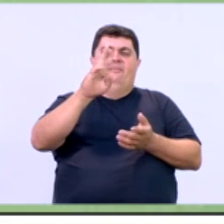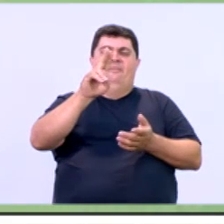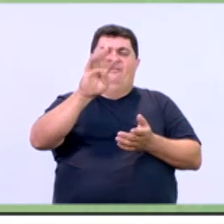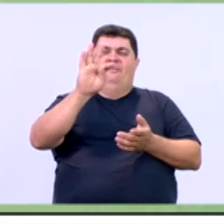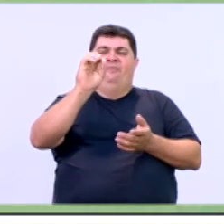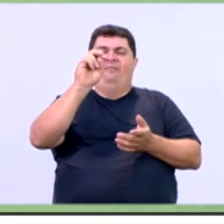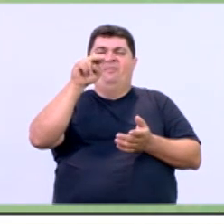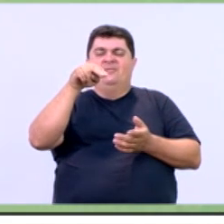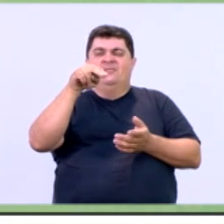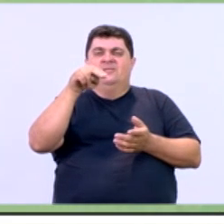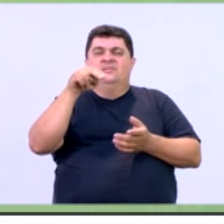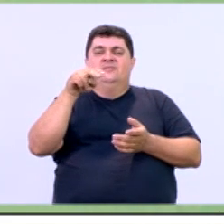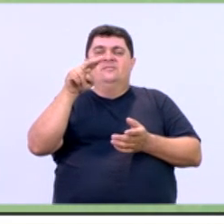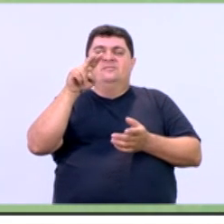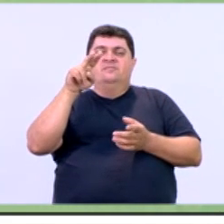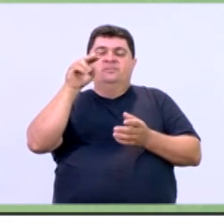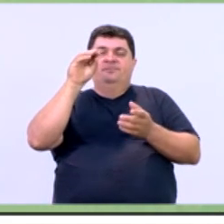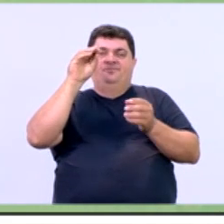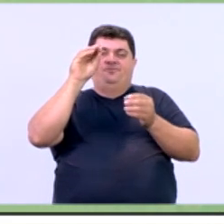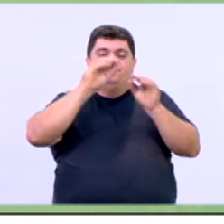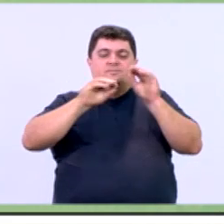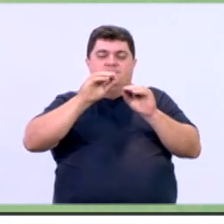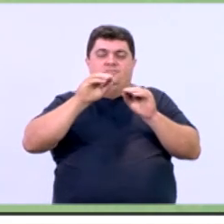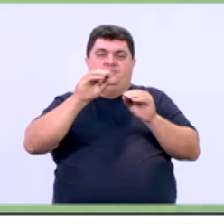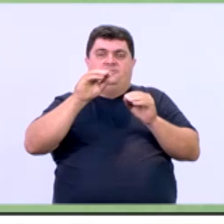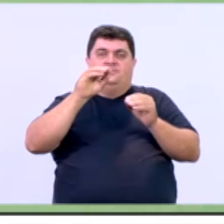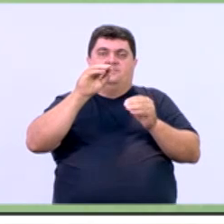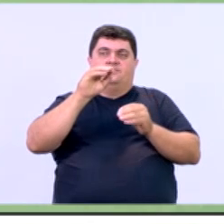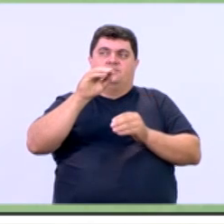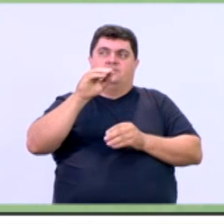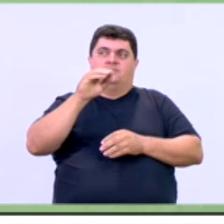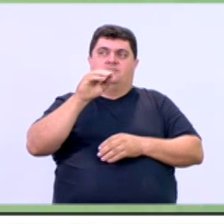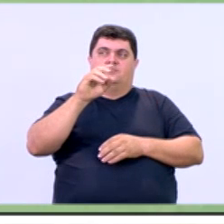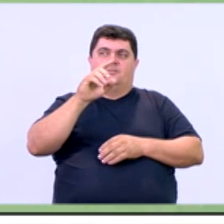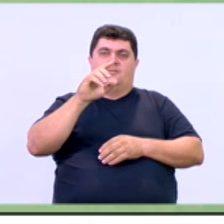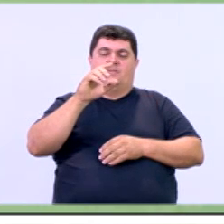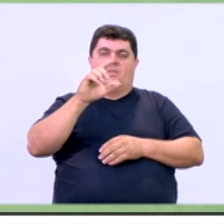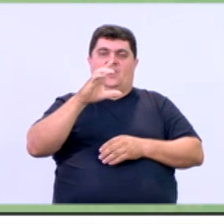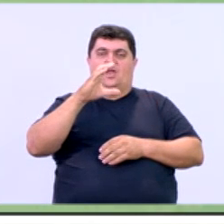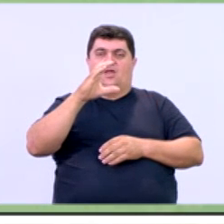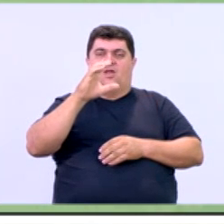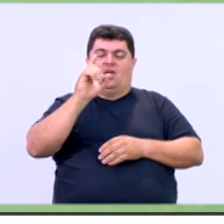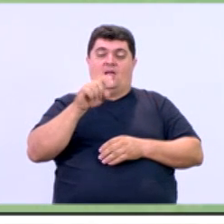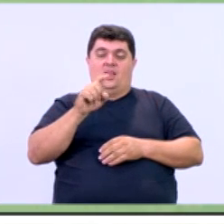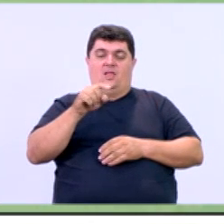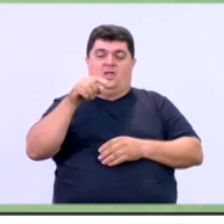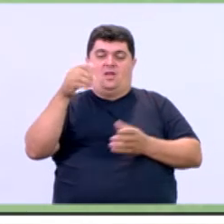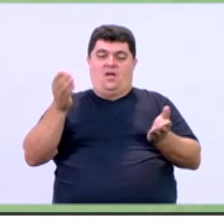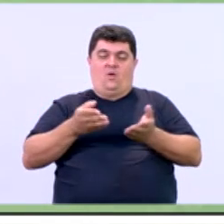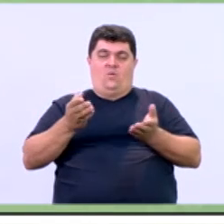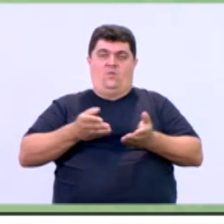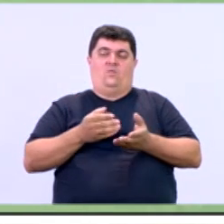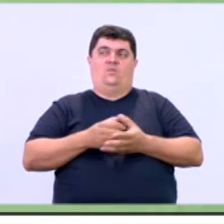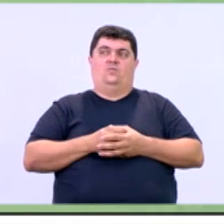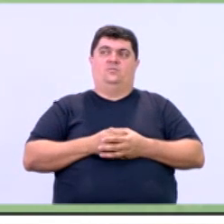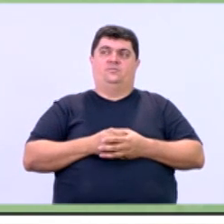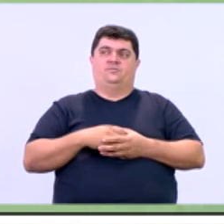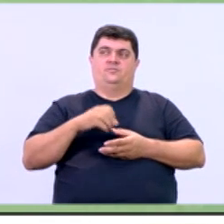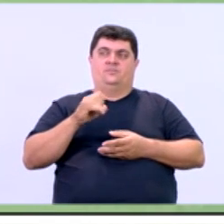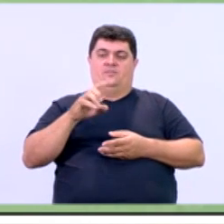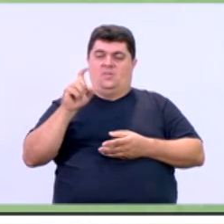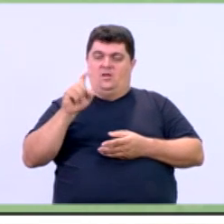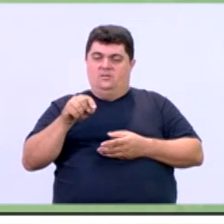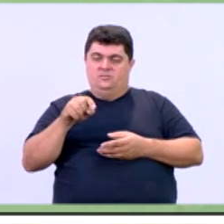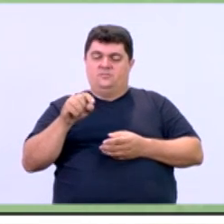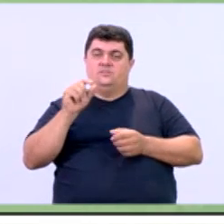O valor, que é o que vai aparecer dentro da caixinha, é o clique aqui. Quando ele clicar, então aqui a gente